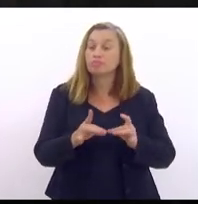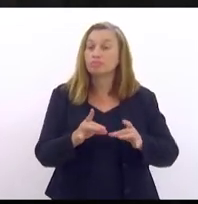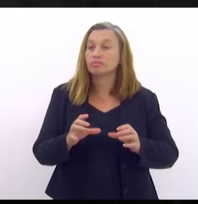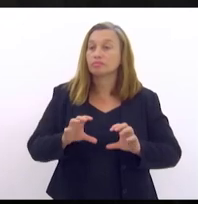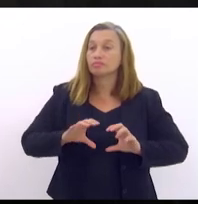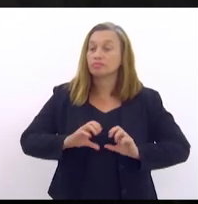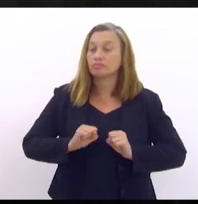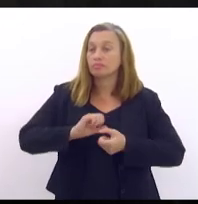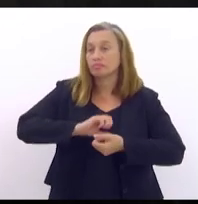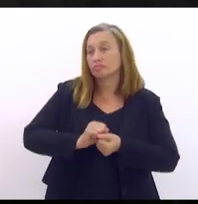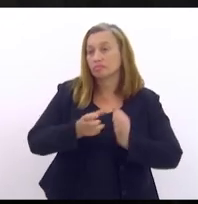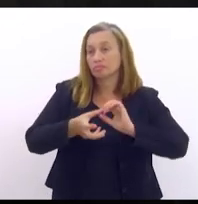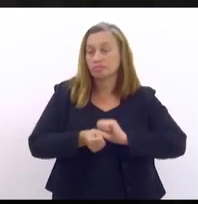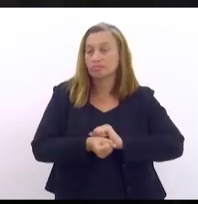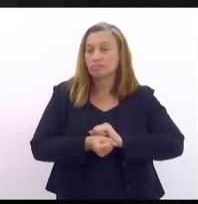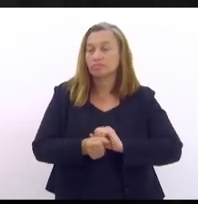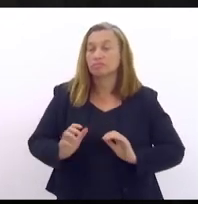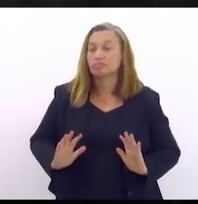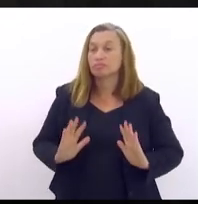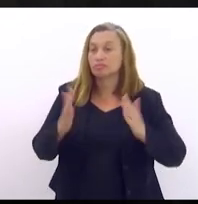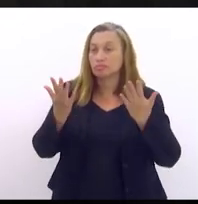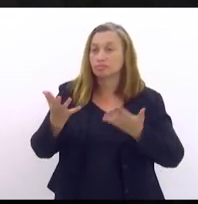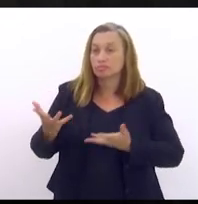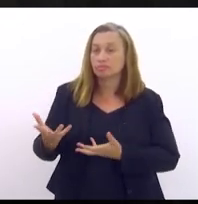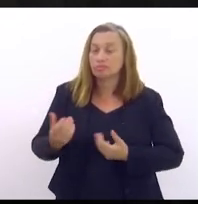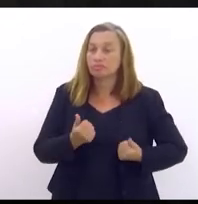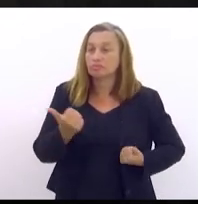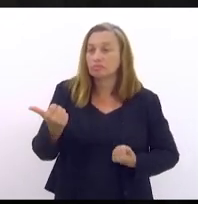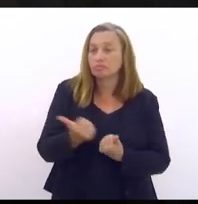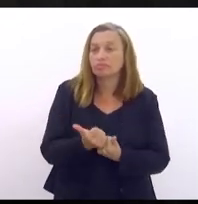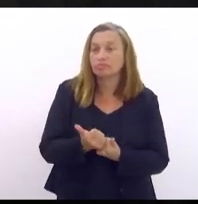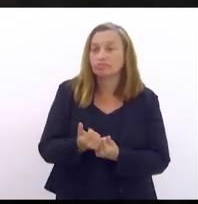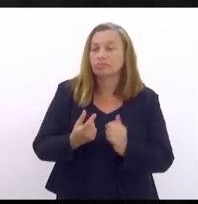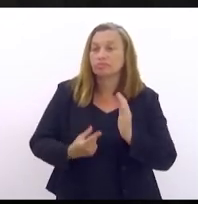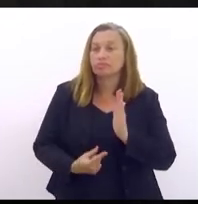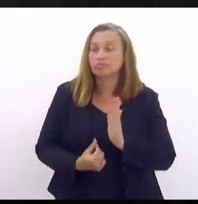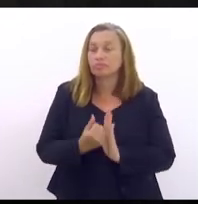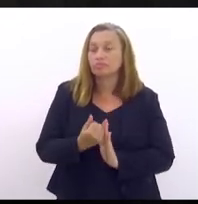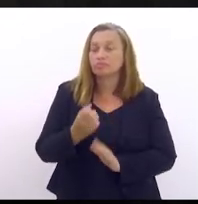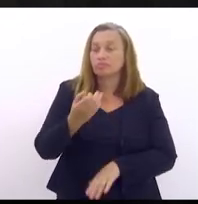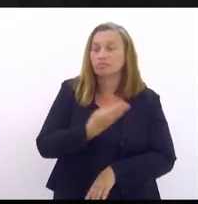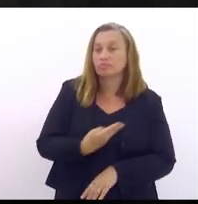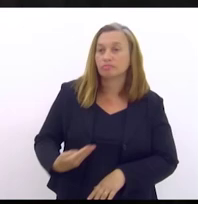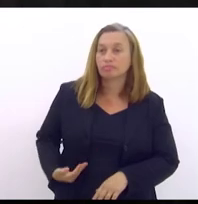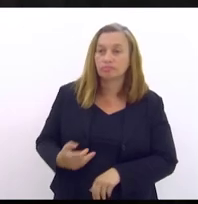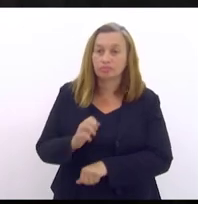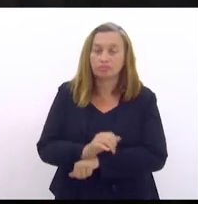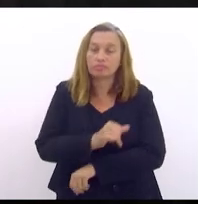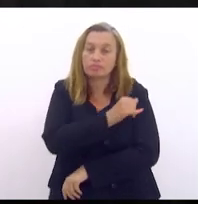artesanato nos eventos que recebam apoio financeiro do governo do Estado do Rio de Janeiro.